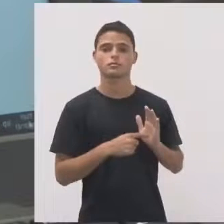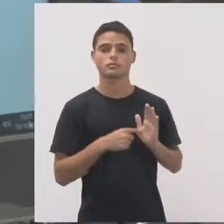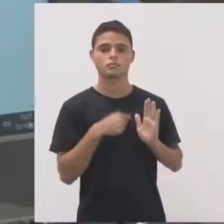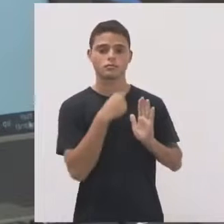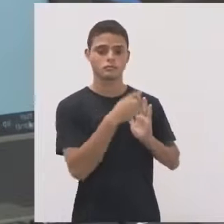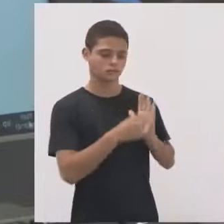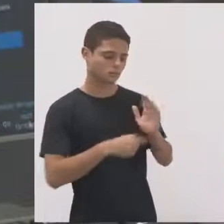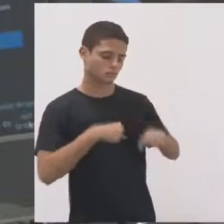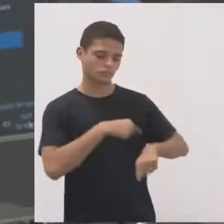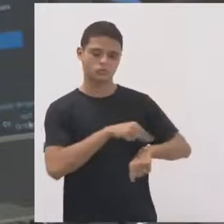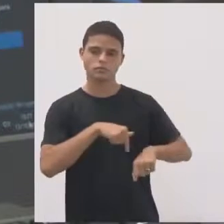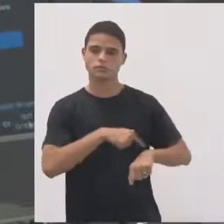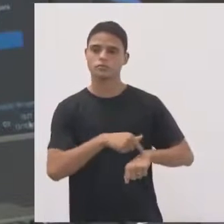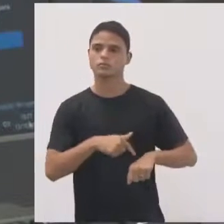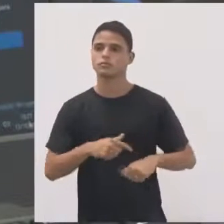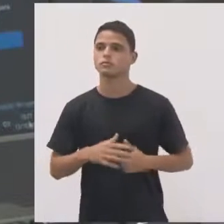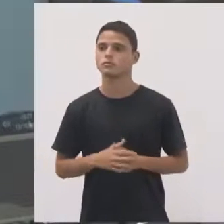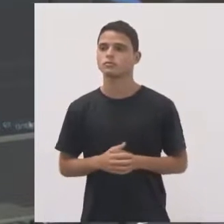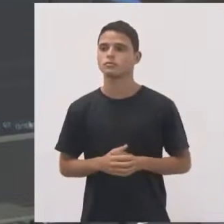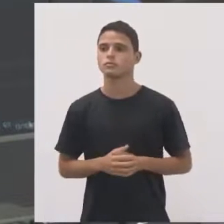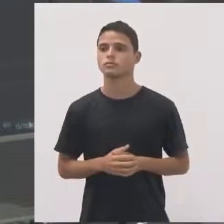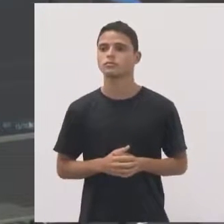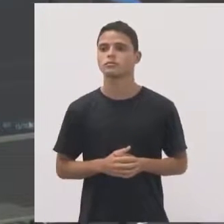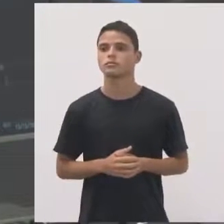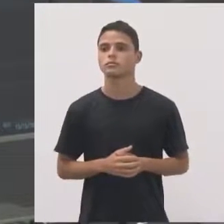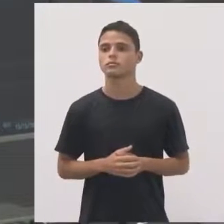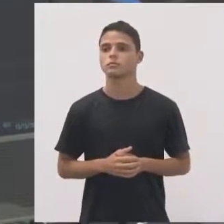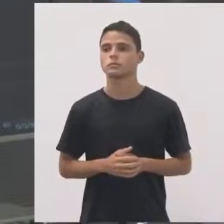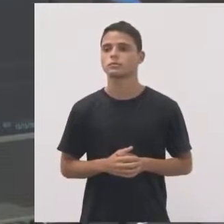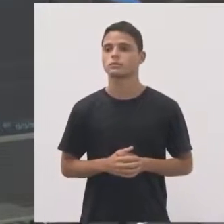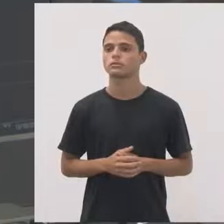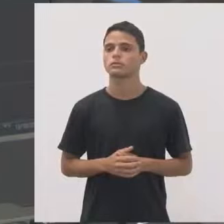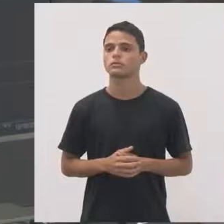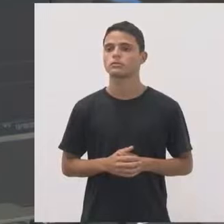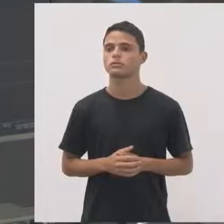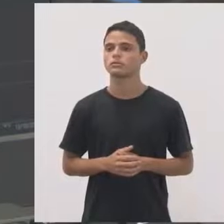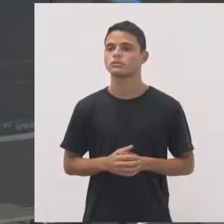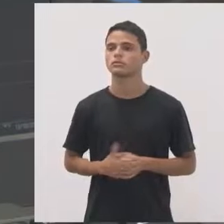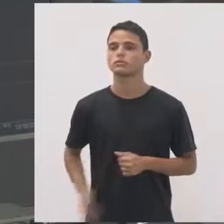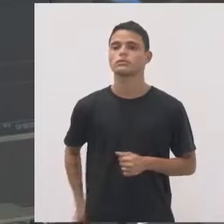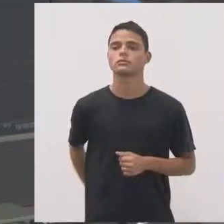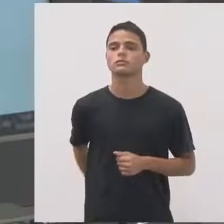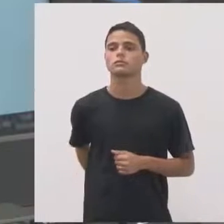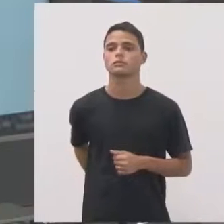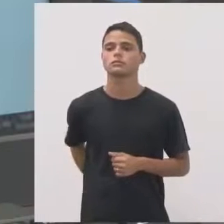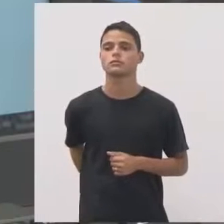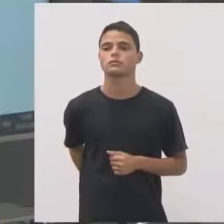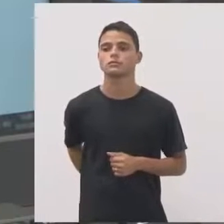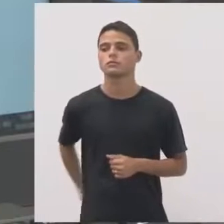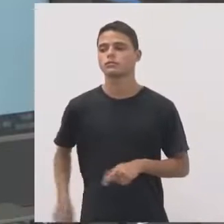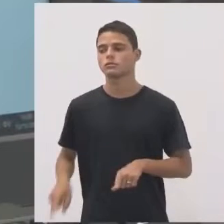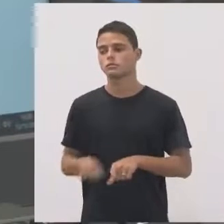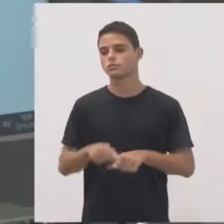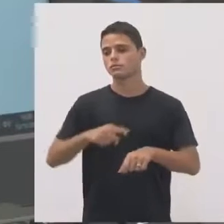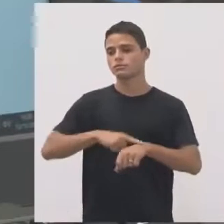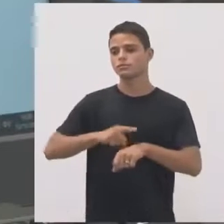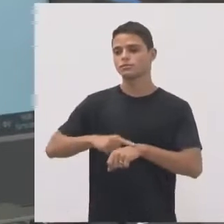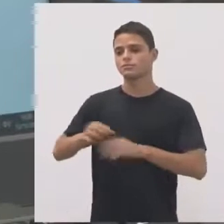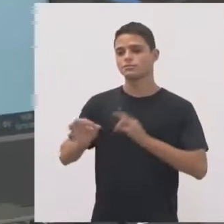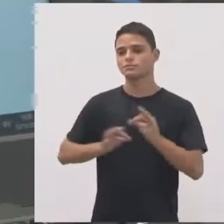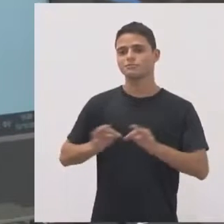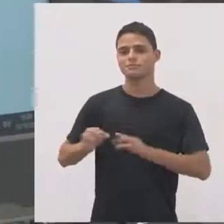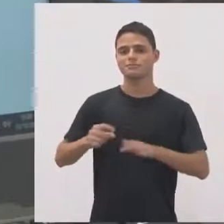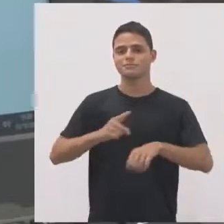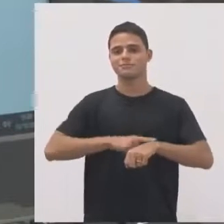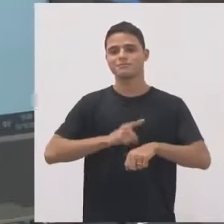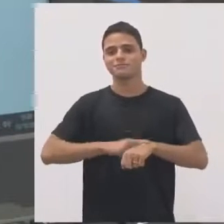aqui, tá bom? Clica com o direito, coloca aqui, ajustar data horário.